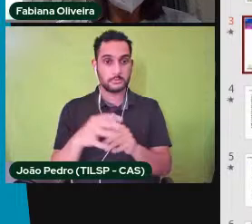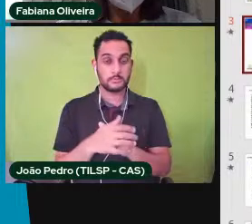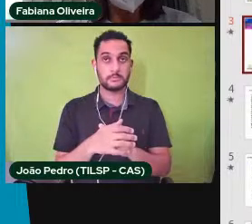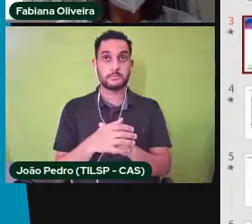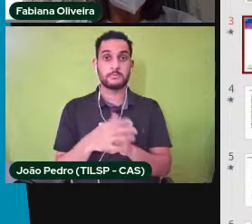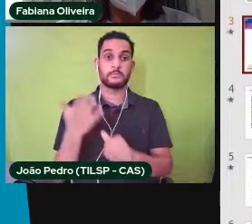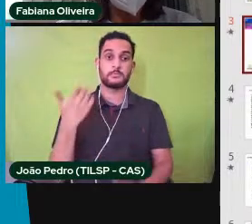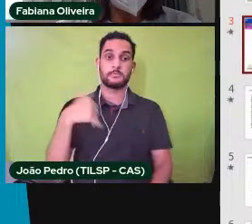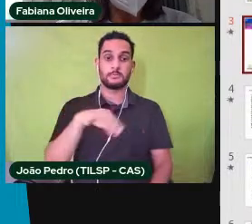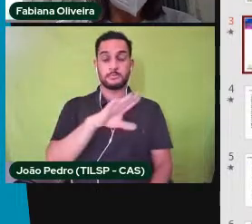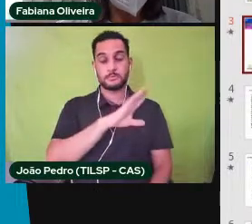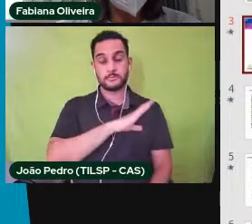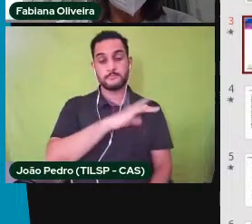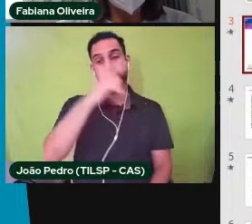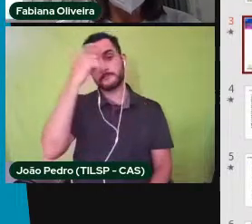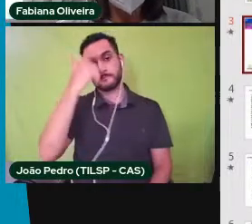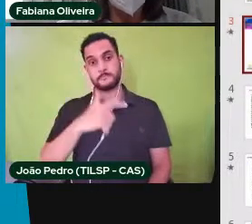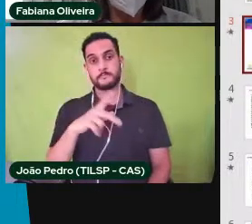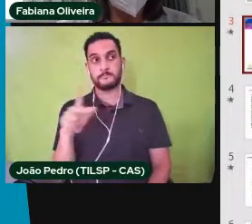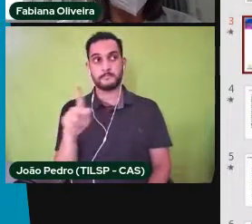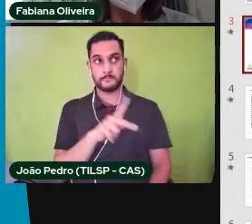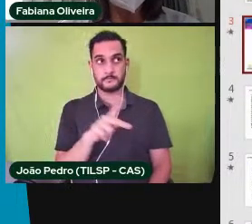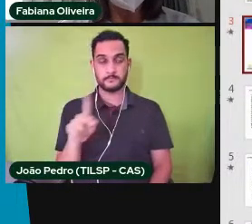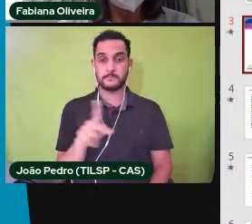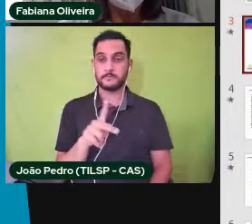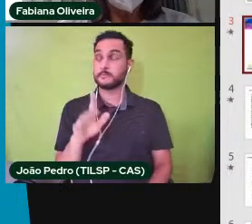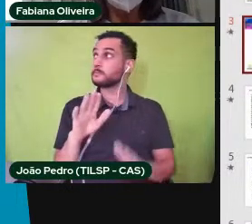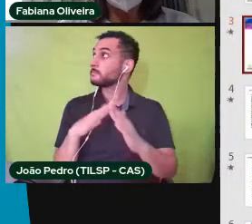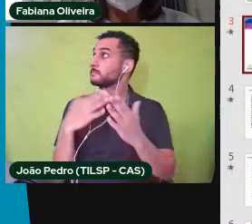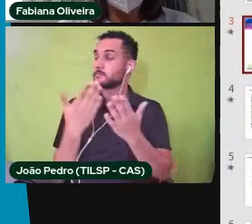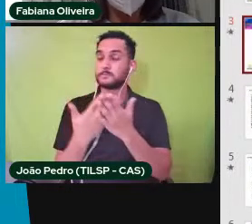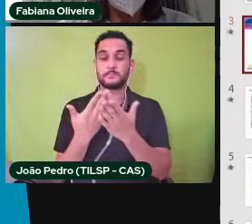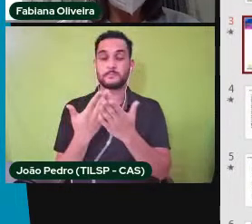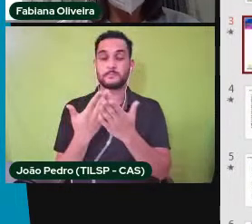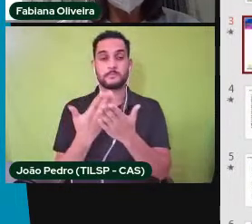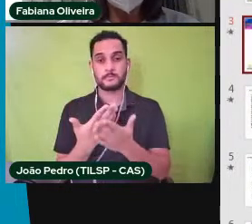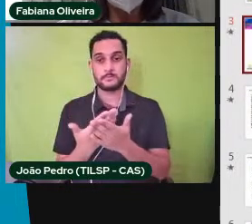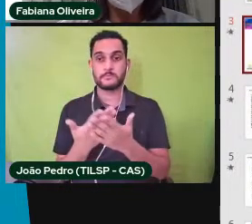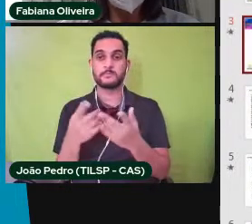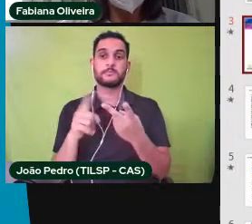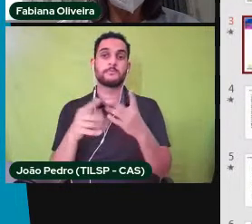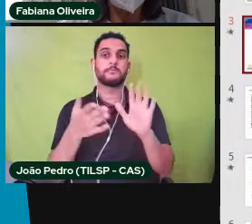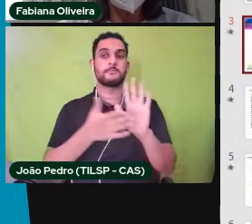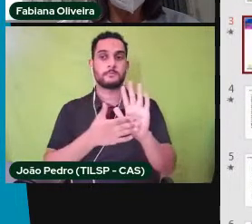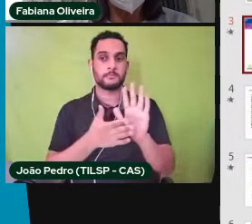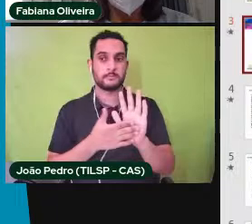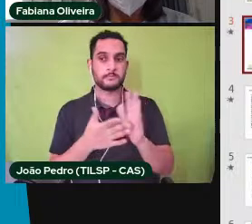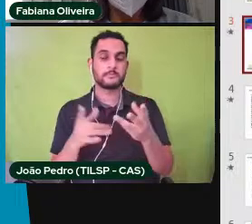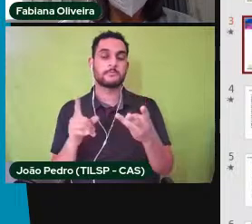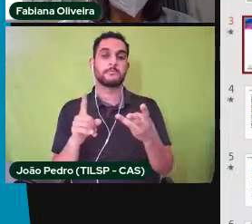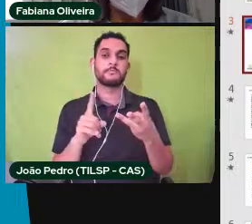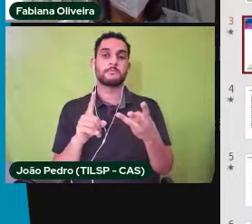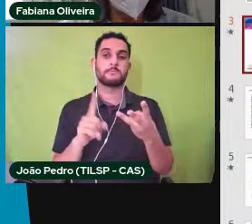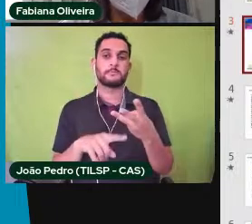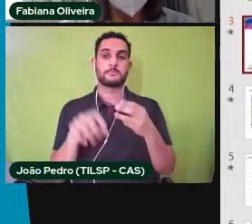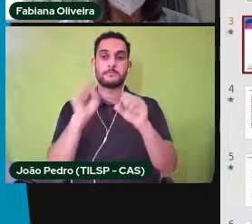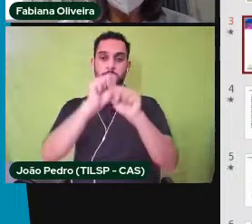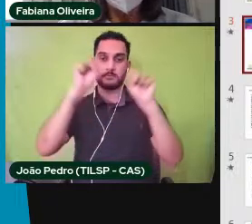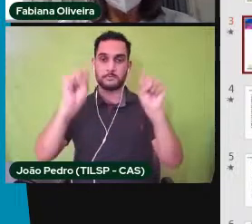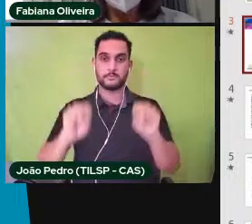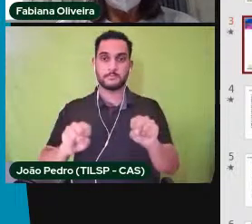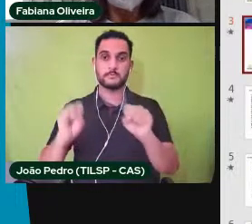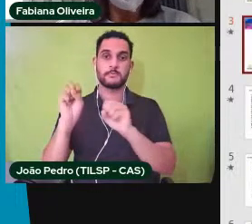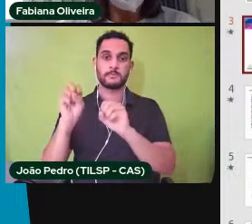nós, como educadores, das escolas, das propostas, dos sistemas